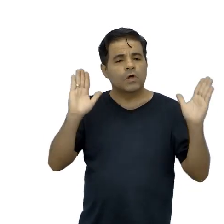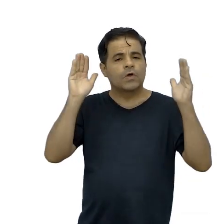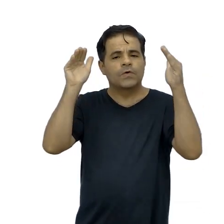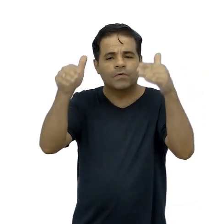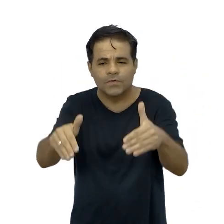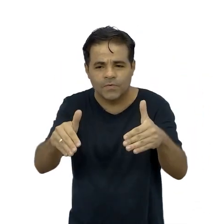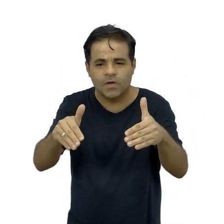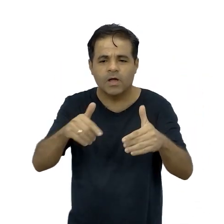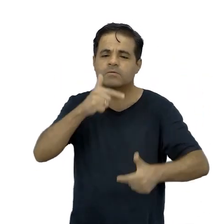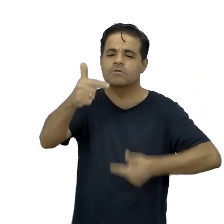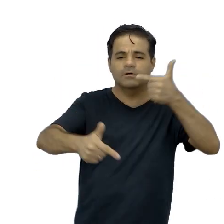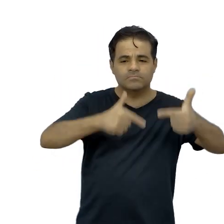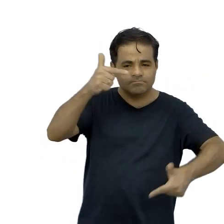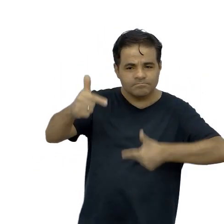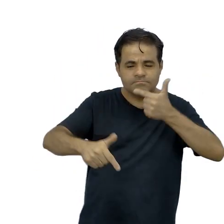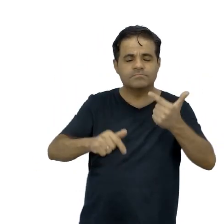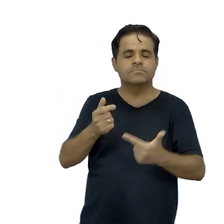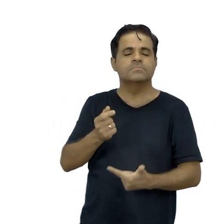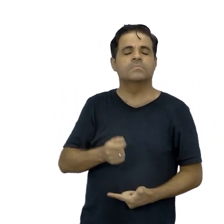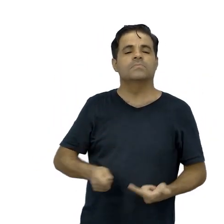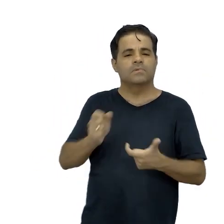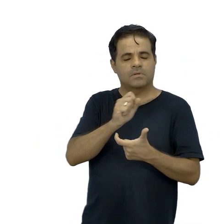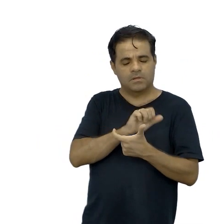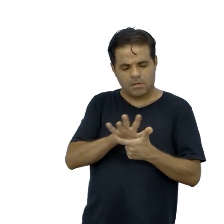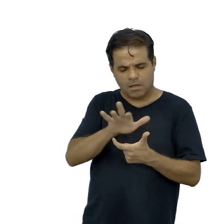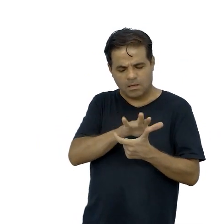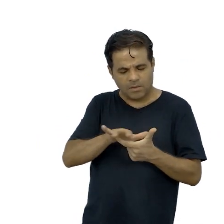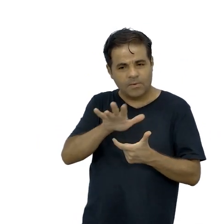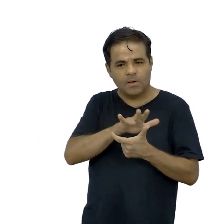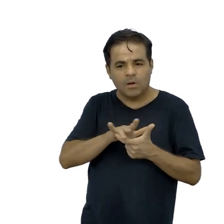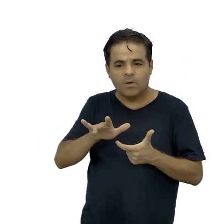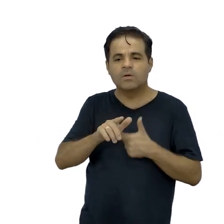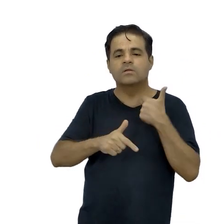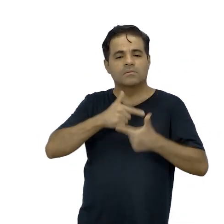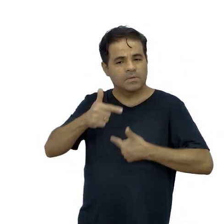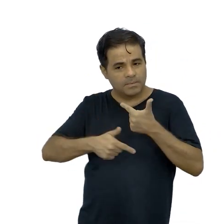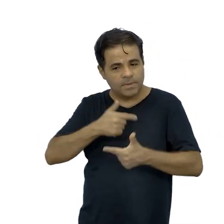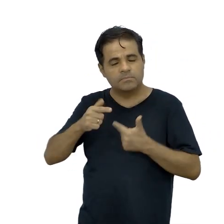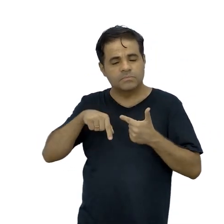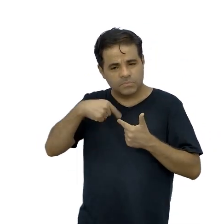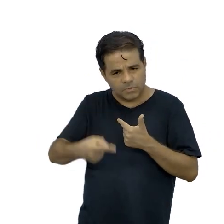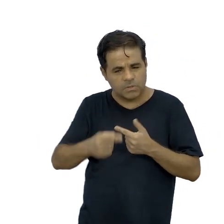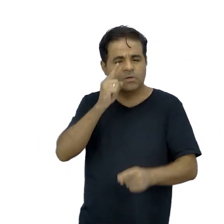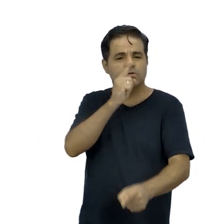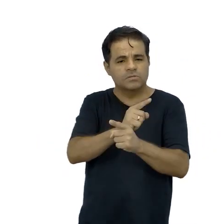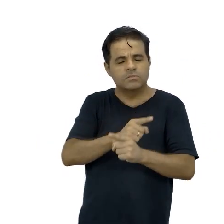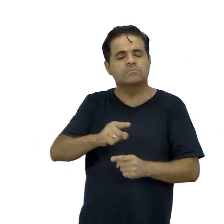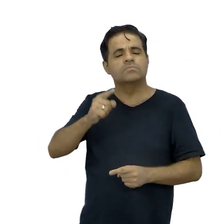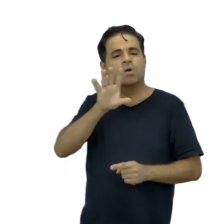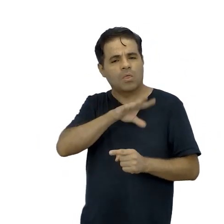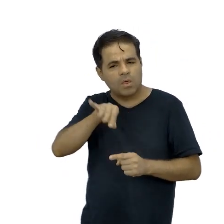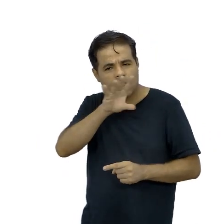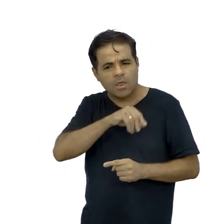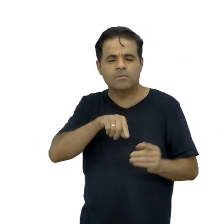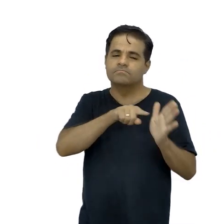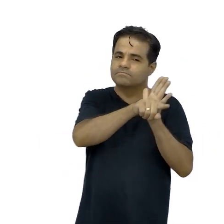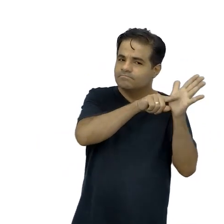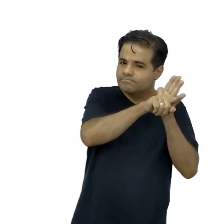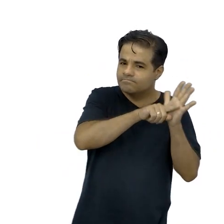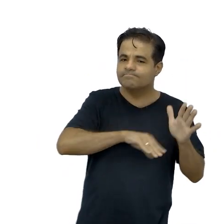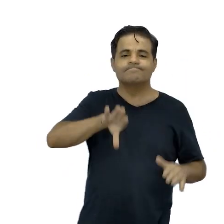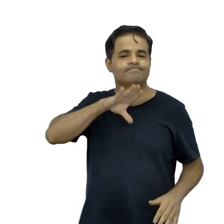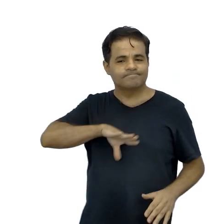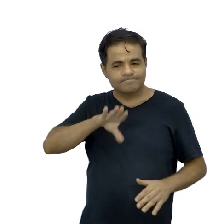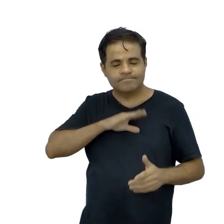foco ou com trabalho do letramento, e nos outros encontros trabalharemos aí a produção de texto, a oralidade e a análise linguística